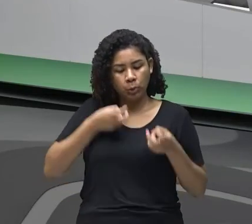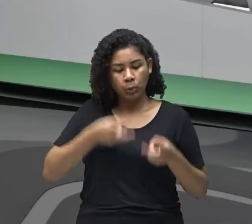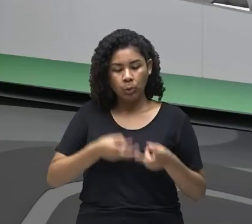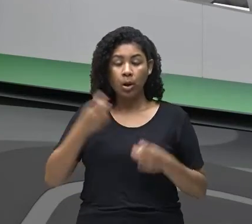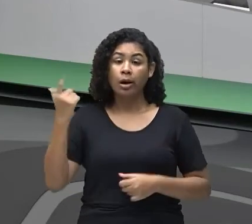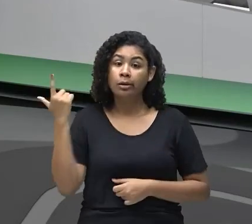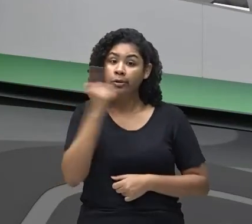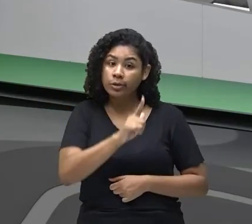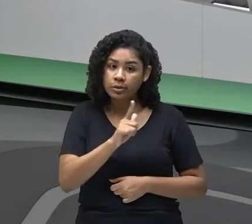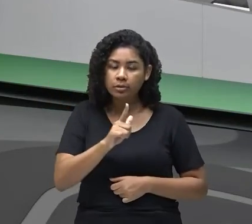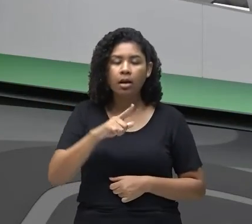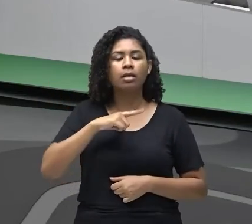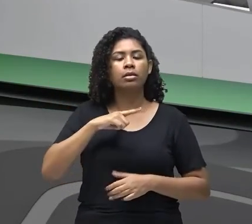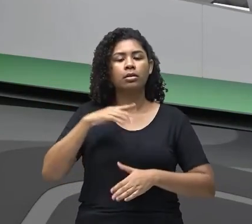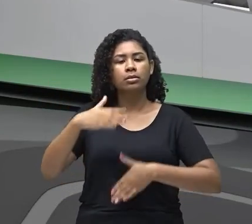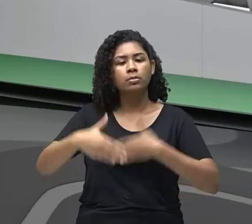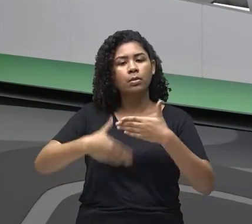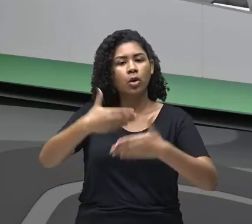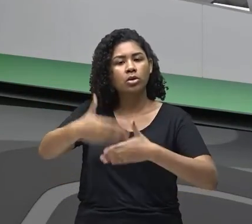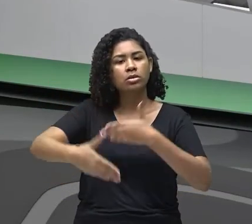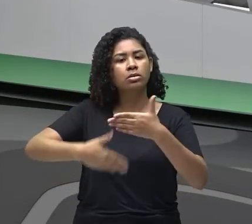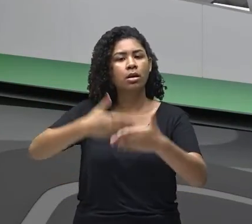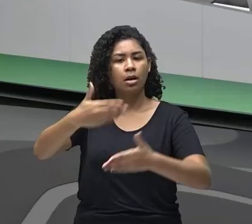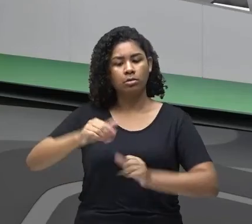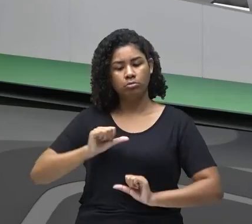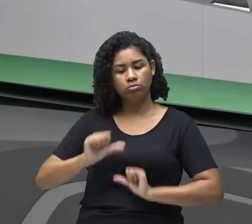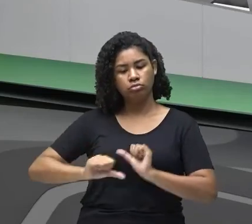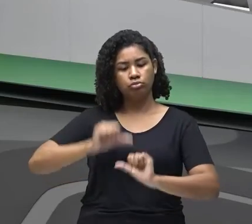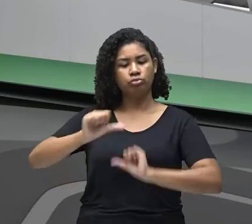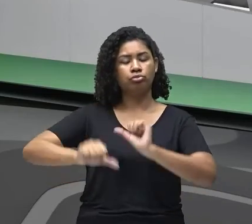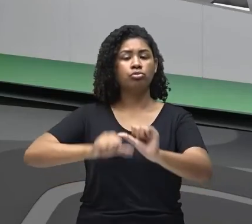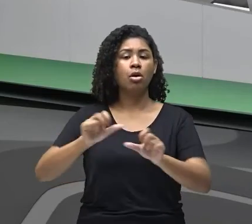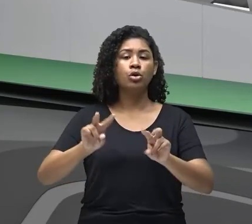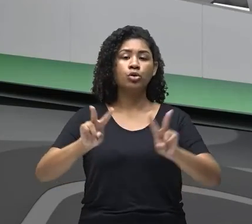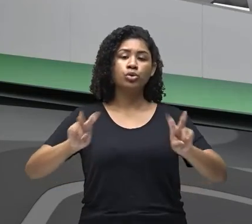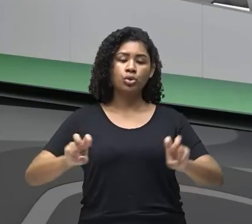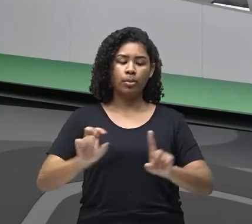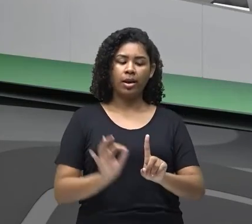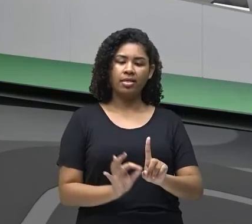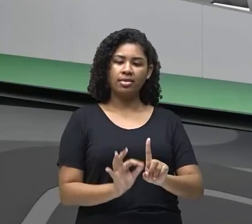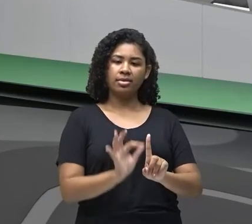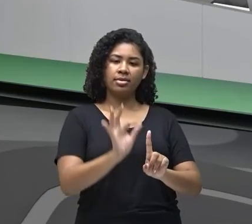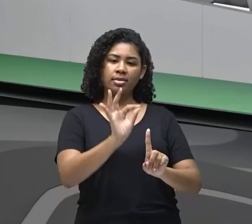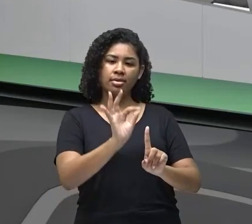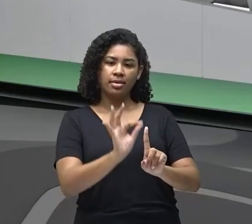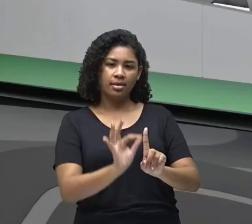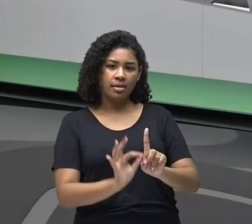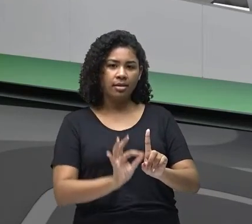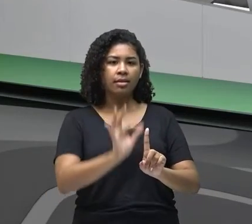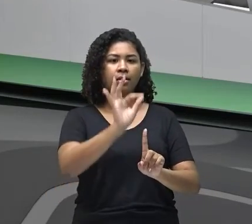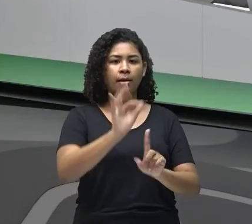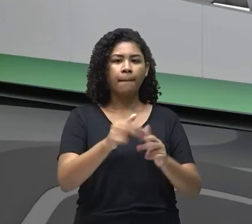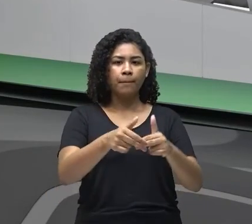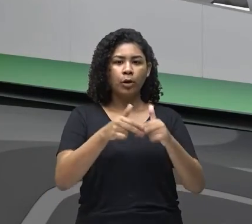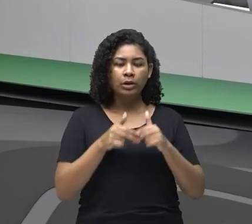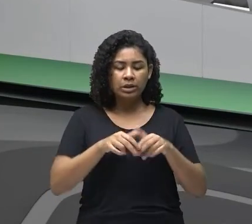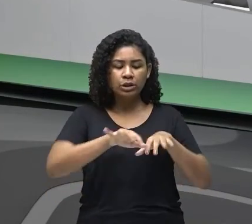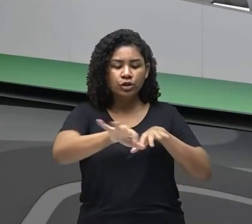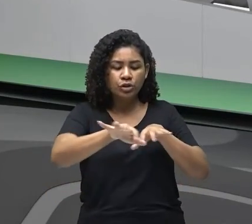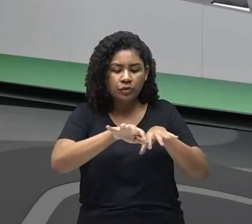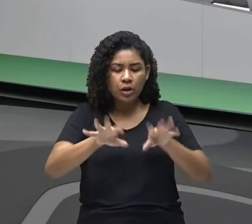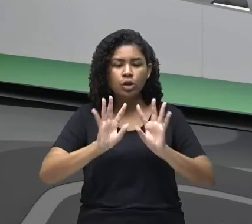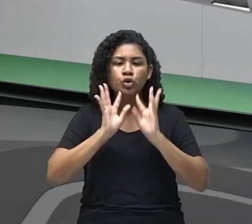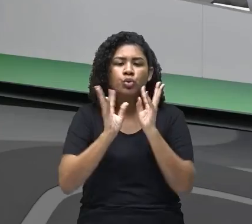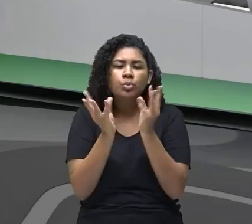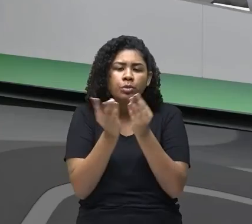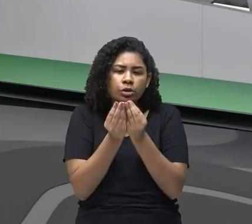ele passa por um processo onde está relacionado a temperaturas, onde vai dividir ali todas aquelas substâncias,